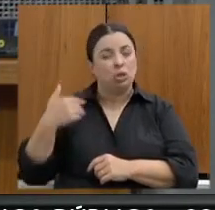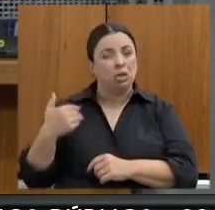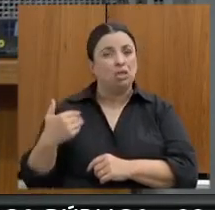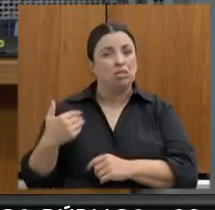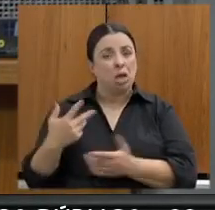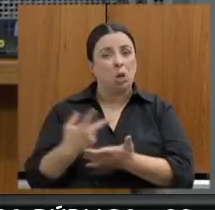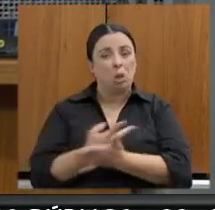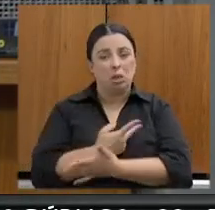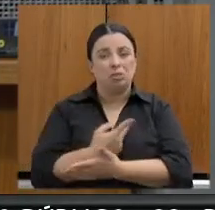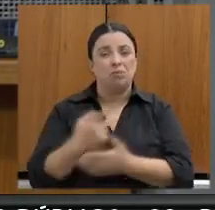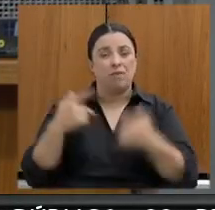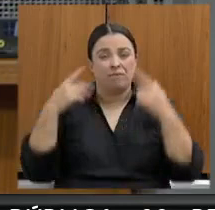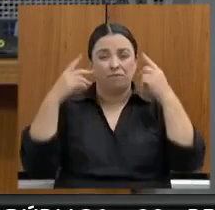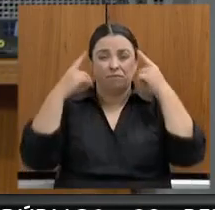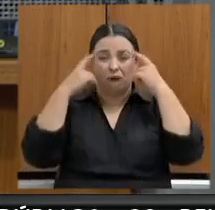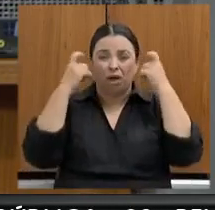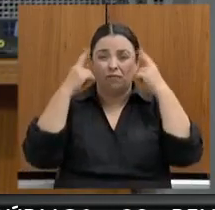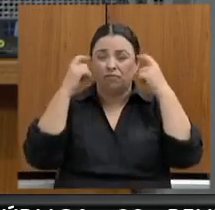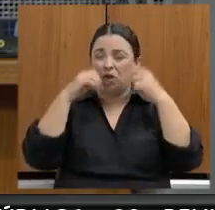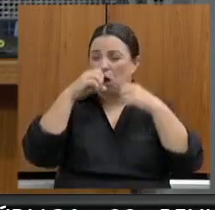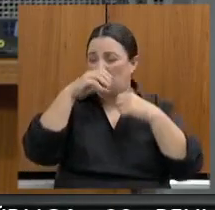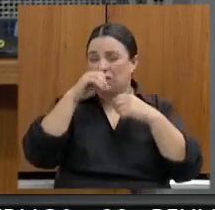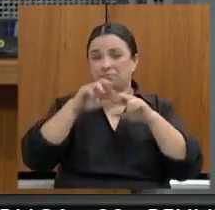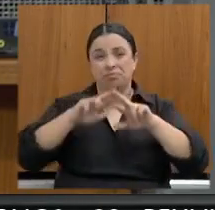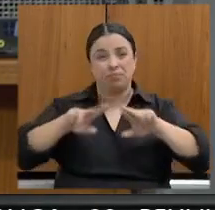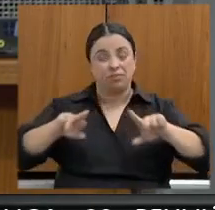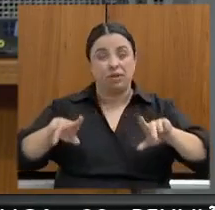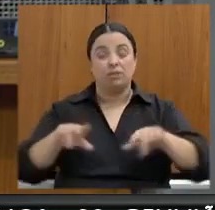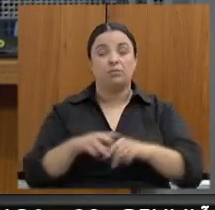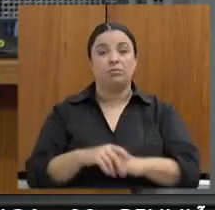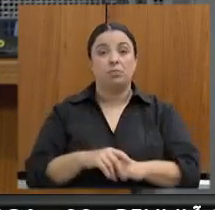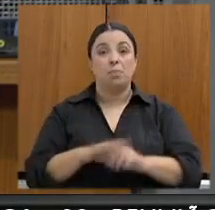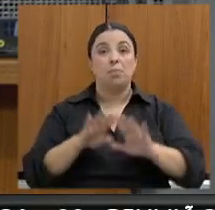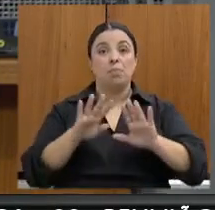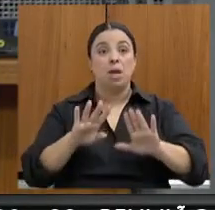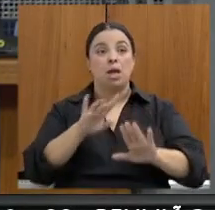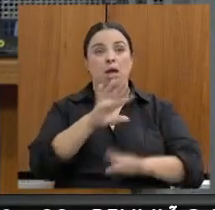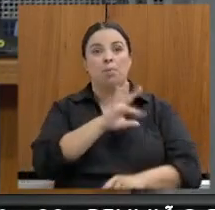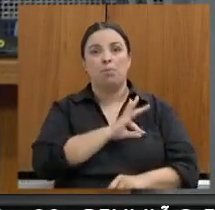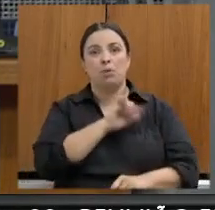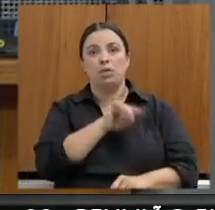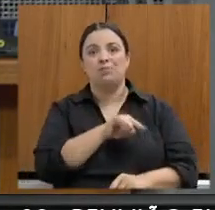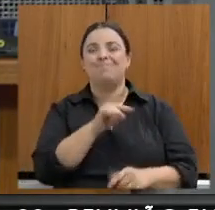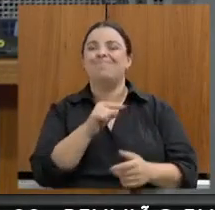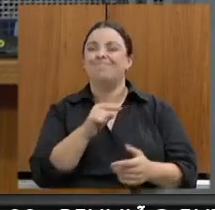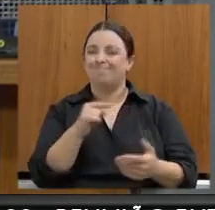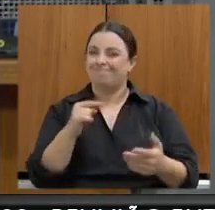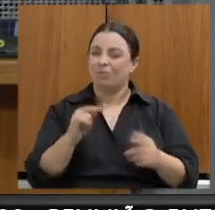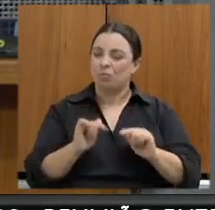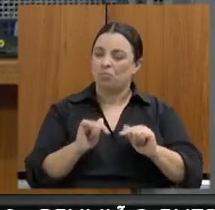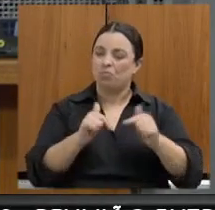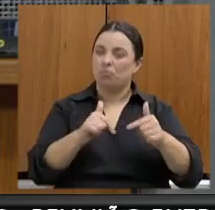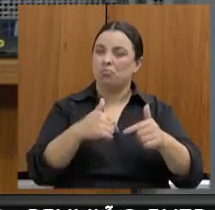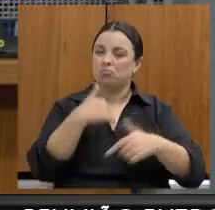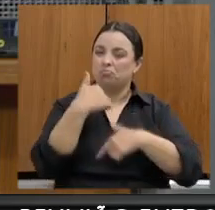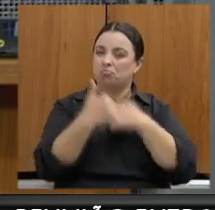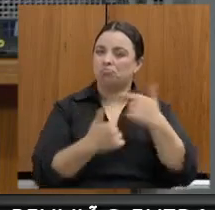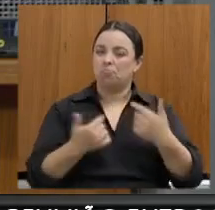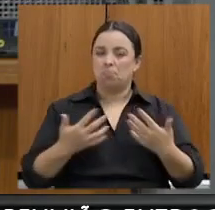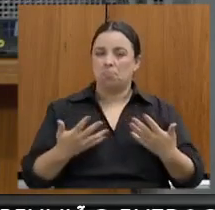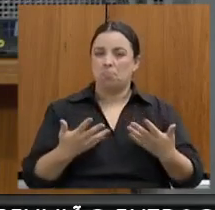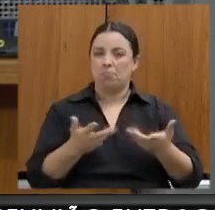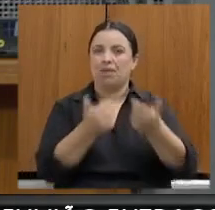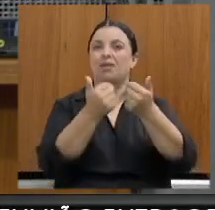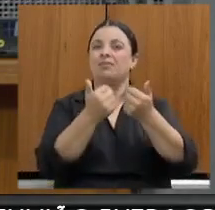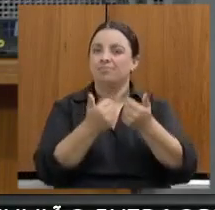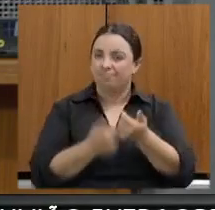violência e apesar de tudo isso nossa polícia agindo tão bem não é nossa segurança tão bem